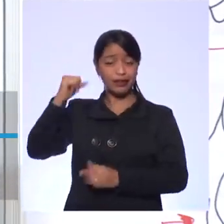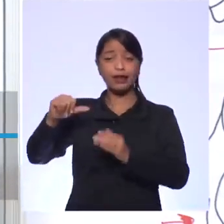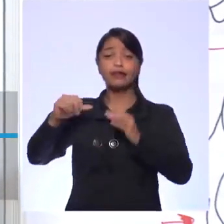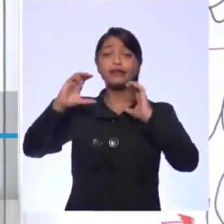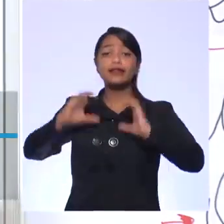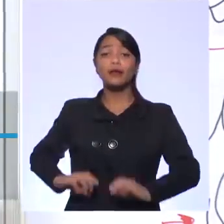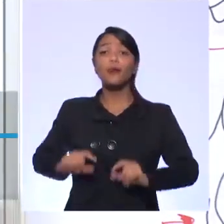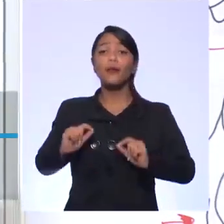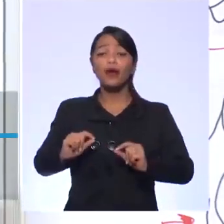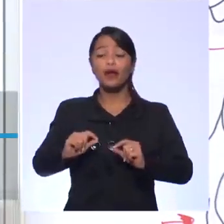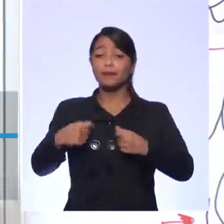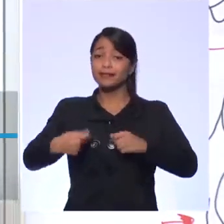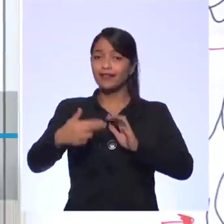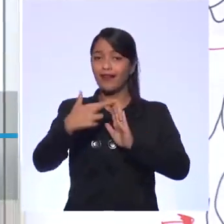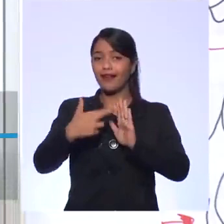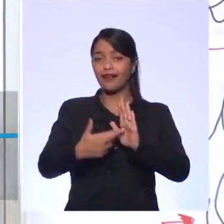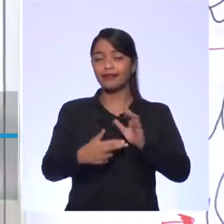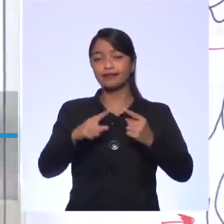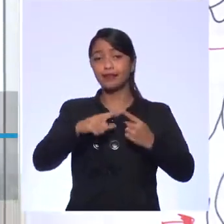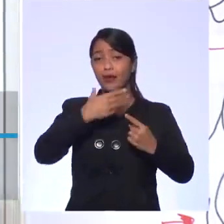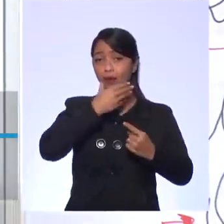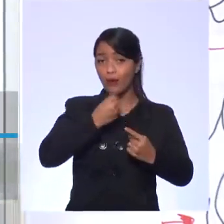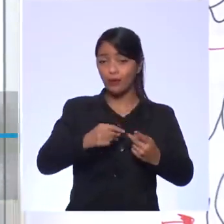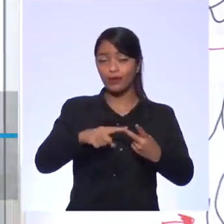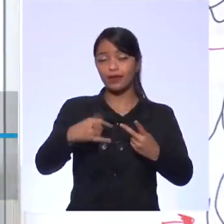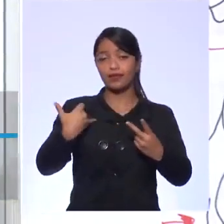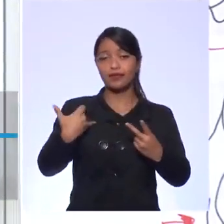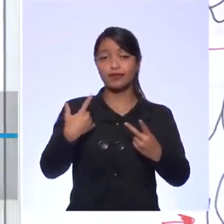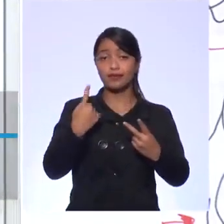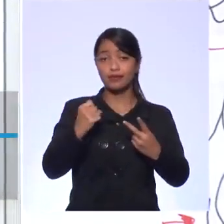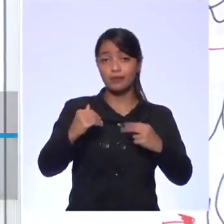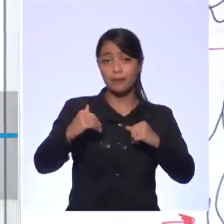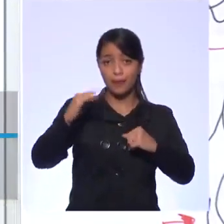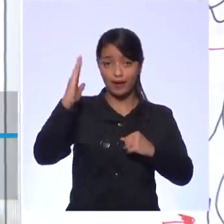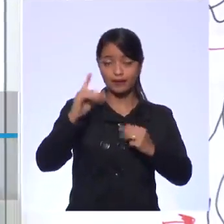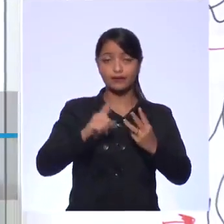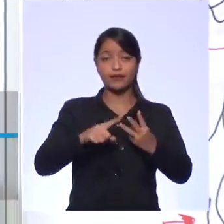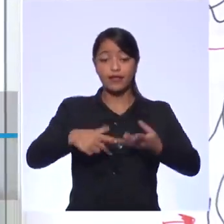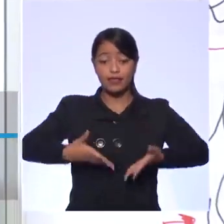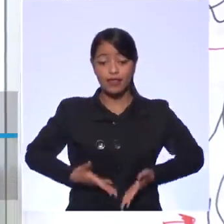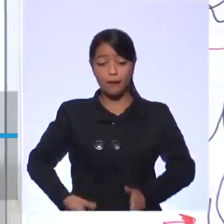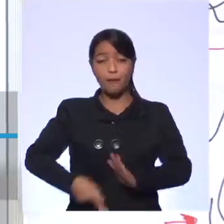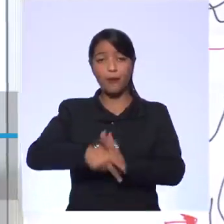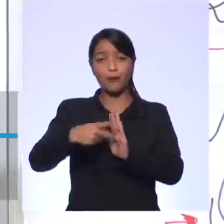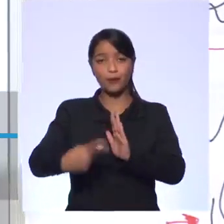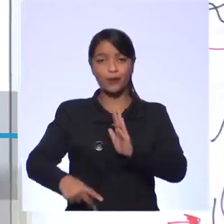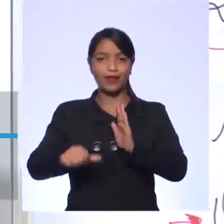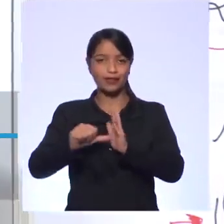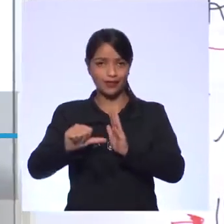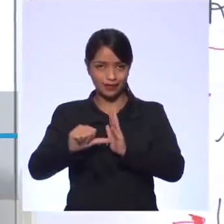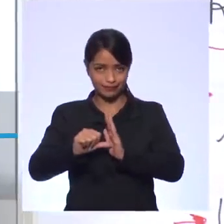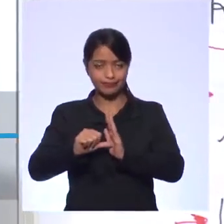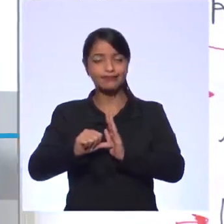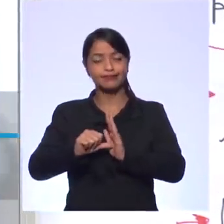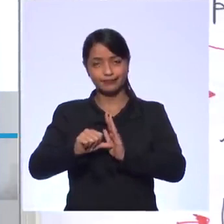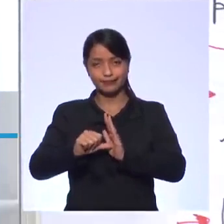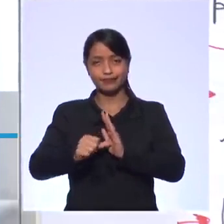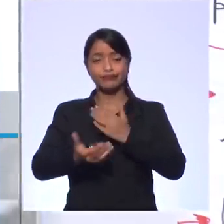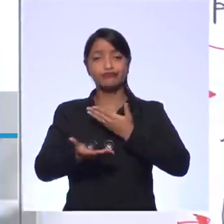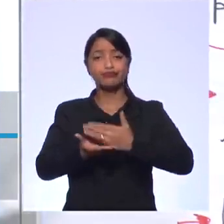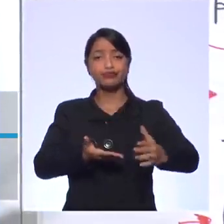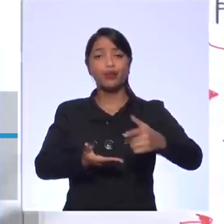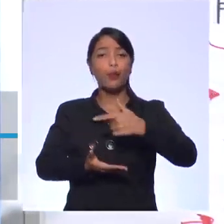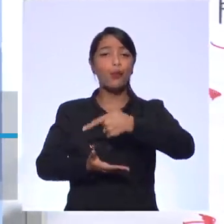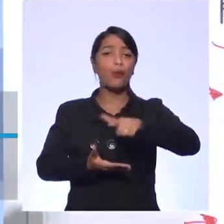homem com acima de 18 anos, nascido em Atenas, e o restante da sociedade, a